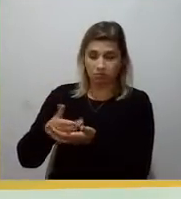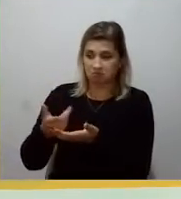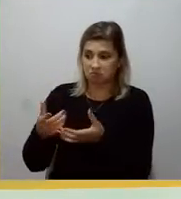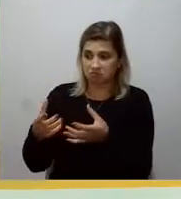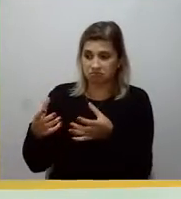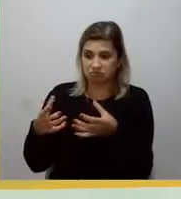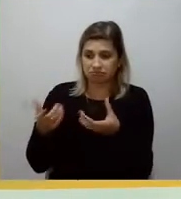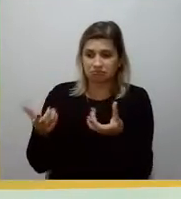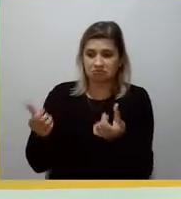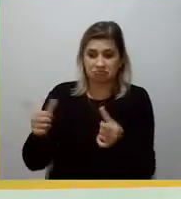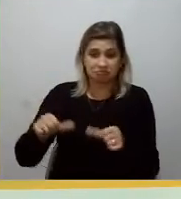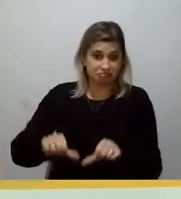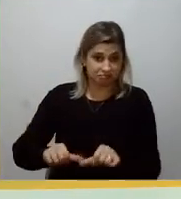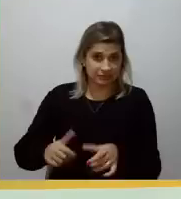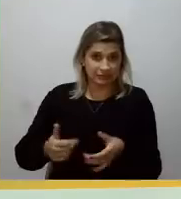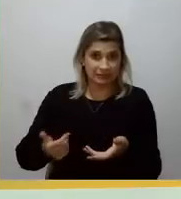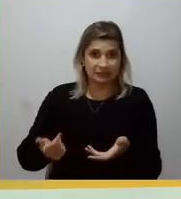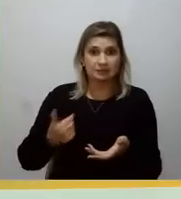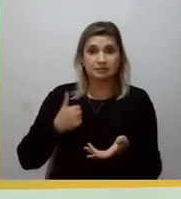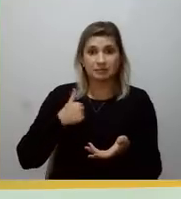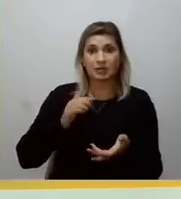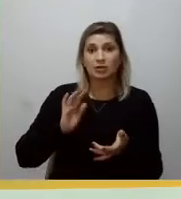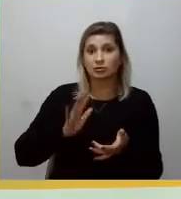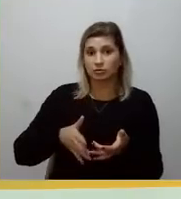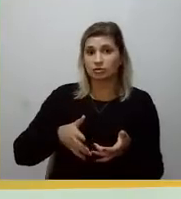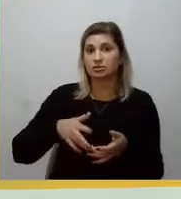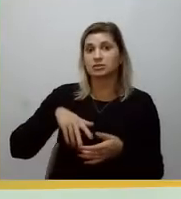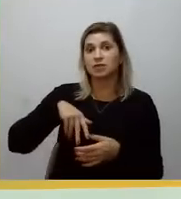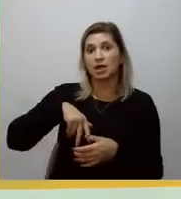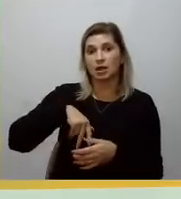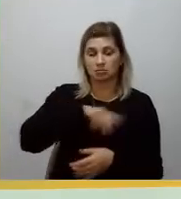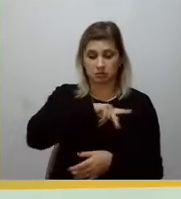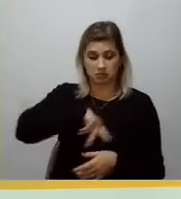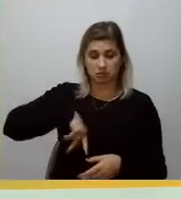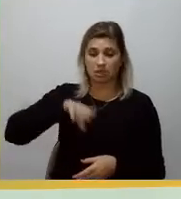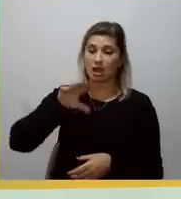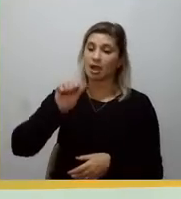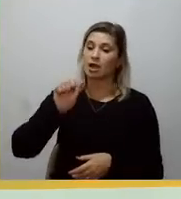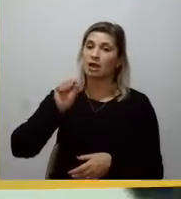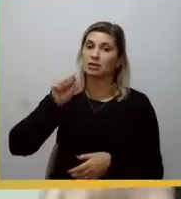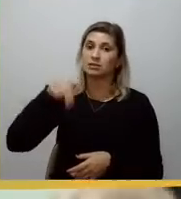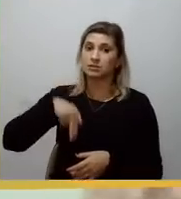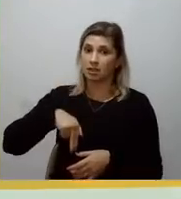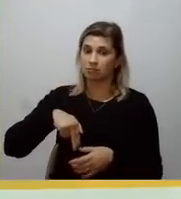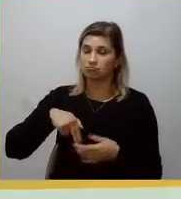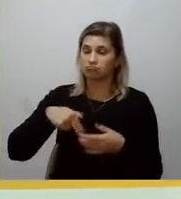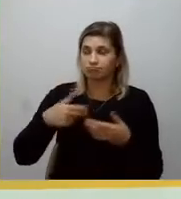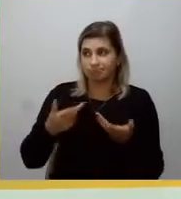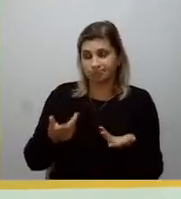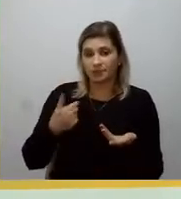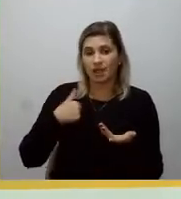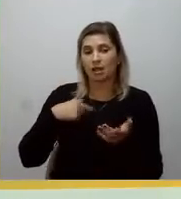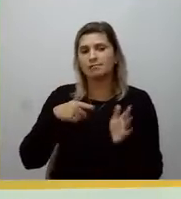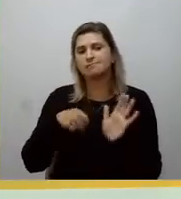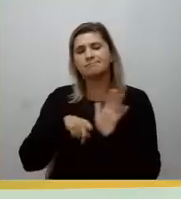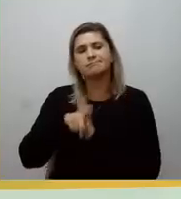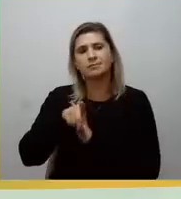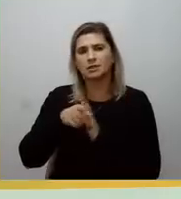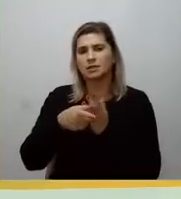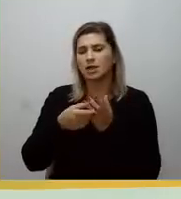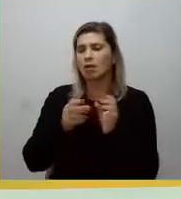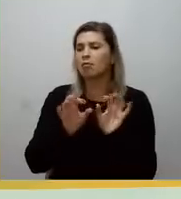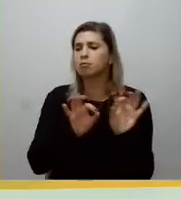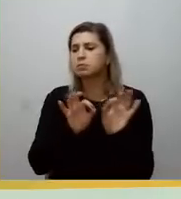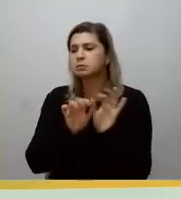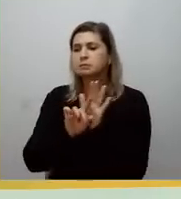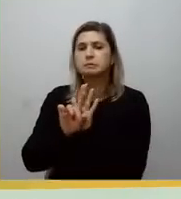tinha exercido a presidência da Casan. Então, na época, o que eu pedi para os nossos técnicos? Para fazer um levantamento da situação que se encontrava